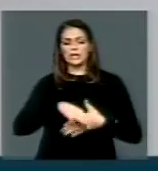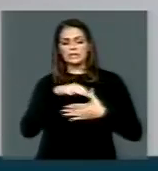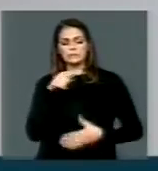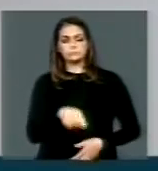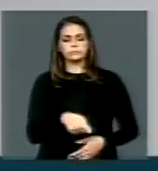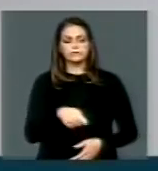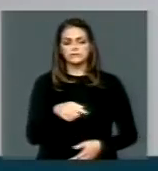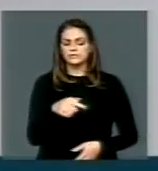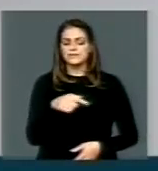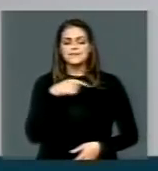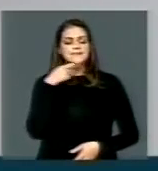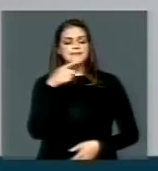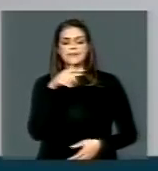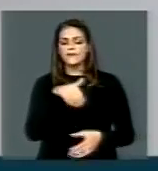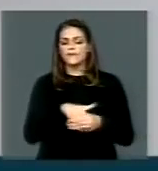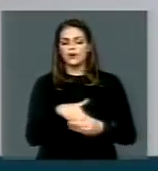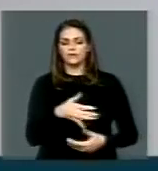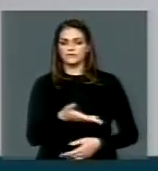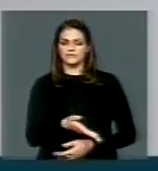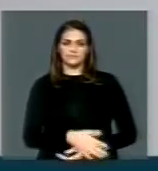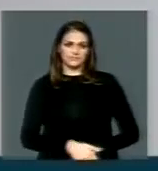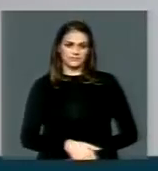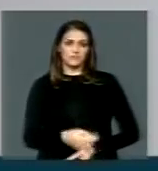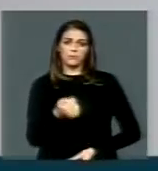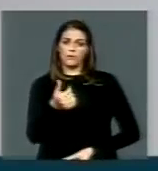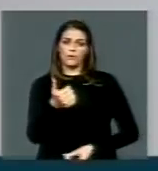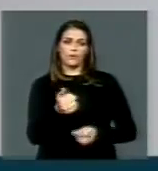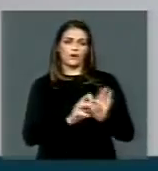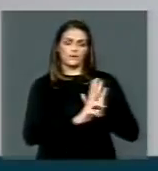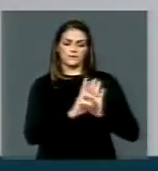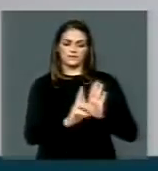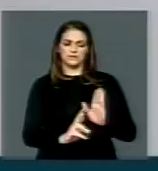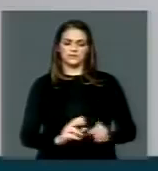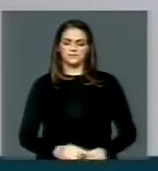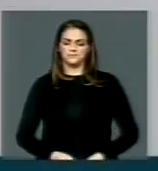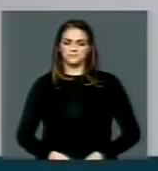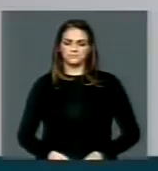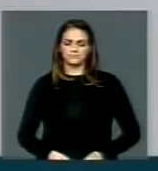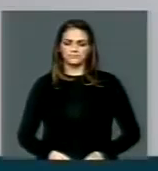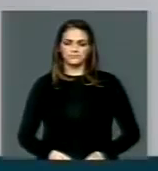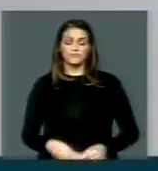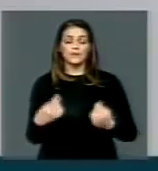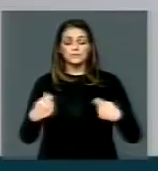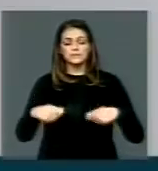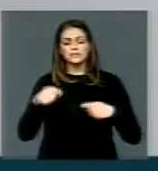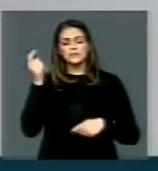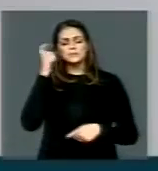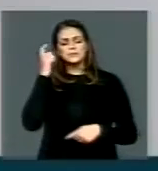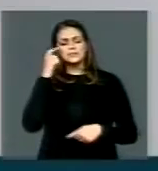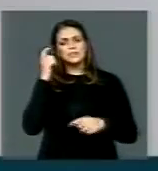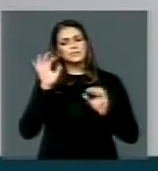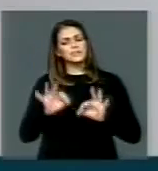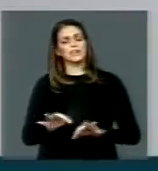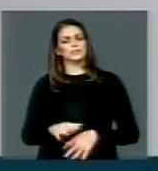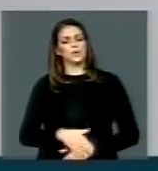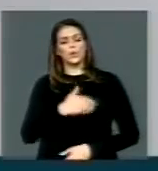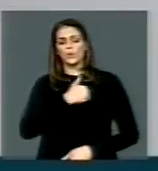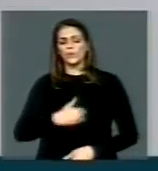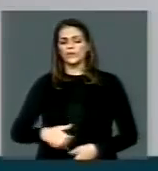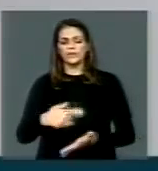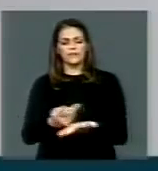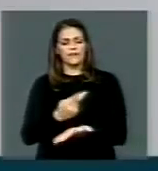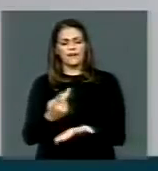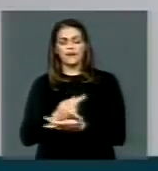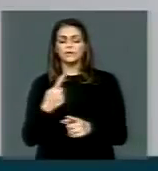tinha efetivamente legitimidade. Então é preciso raciocinar. O governo errou em